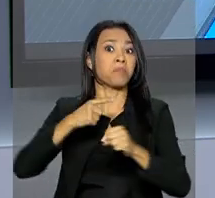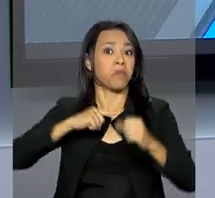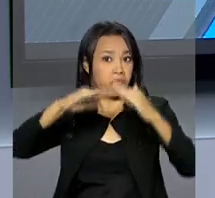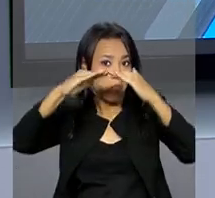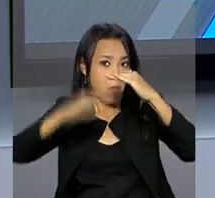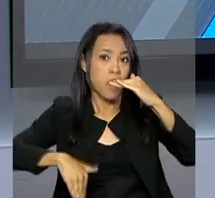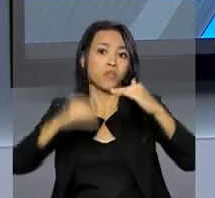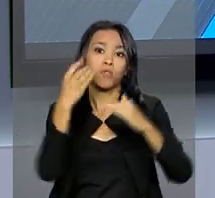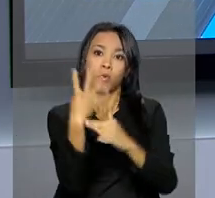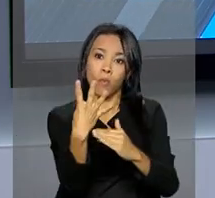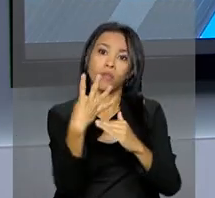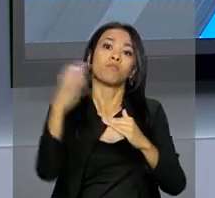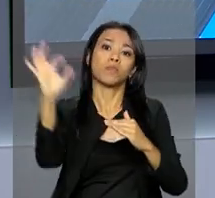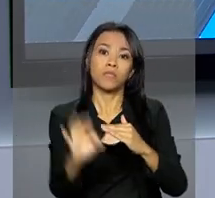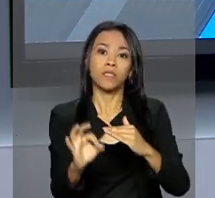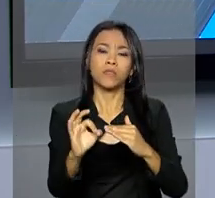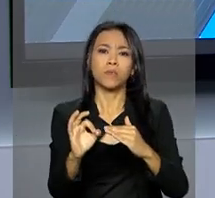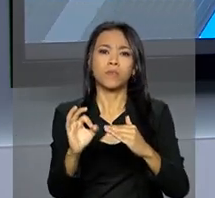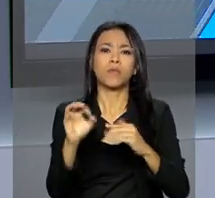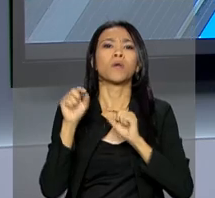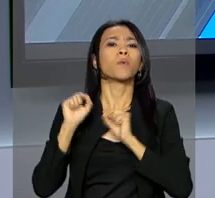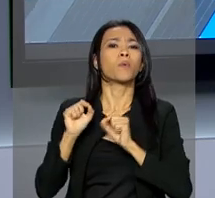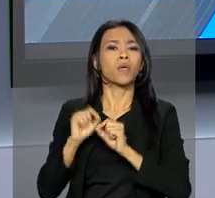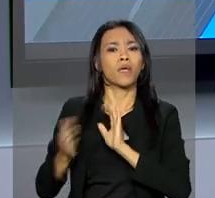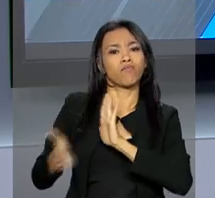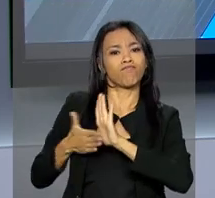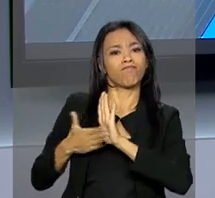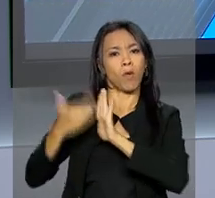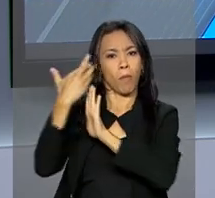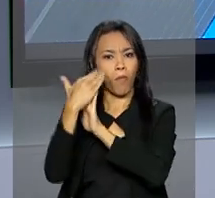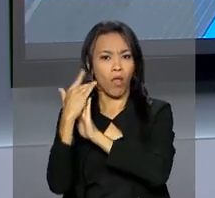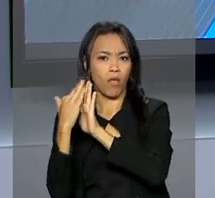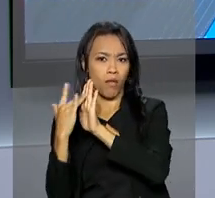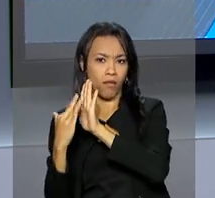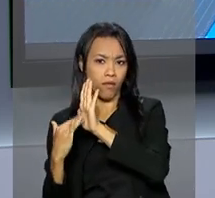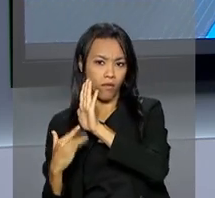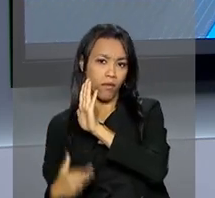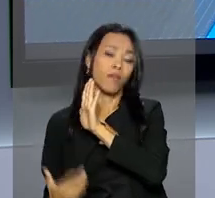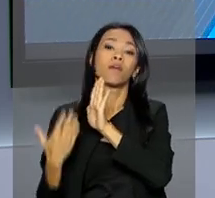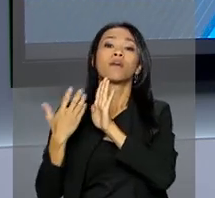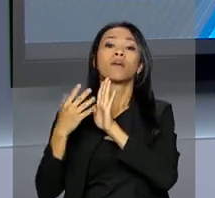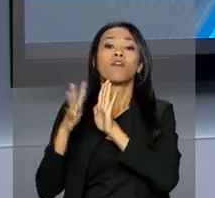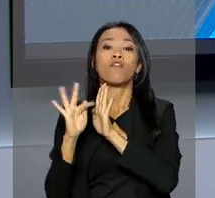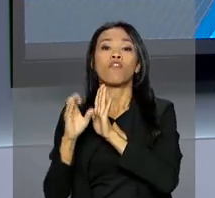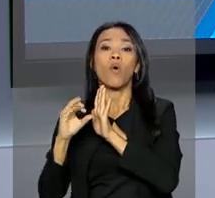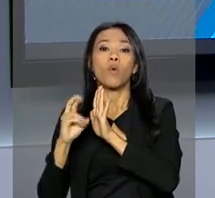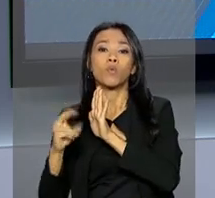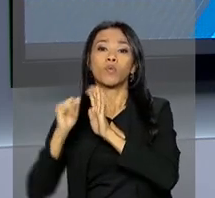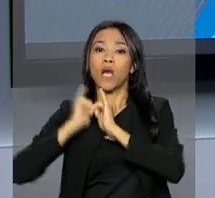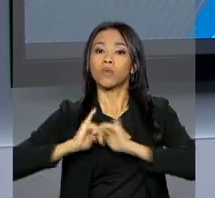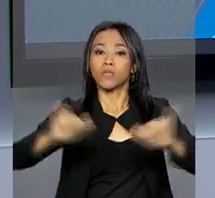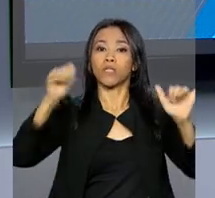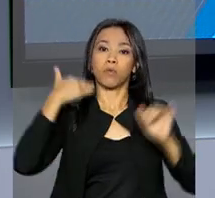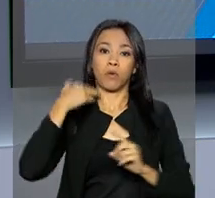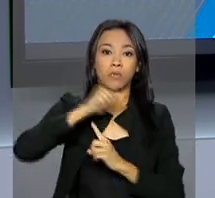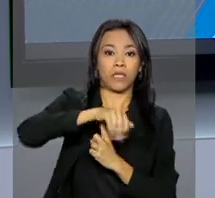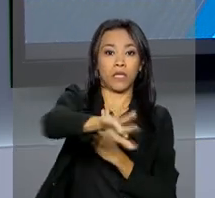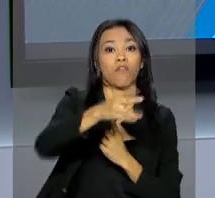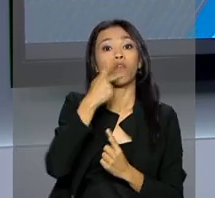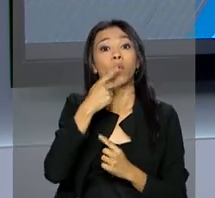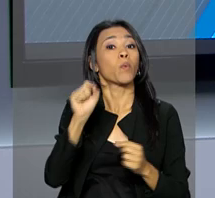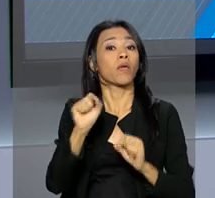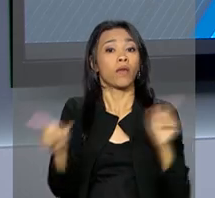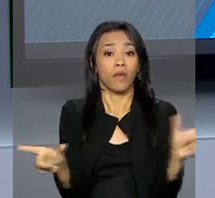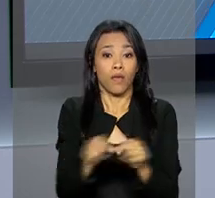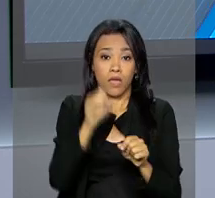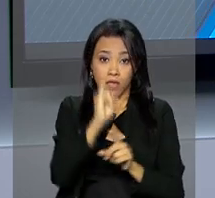4% de acordo com o boletim Focus julgado hoje pelo banco central a expectativa para o IPCA